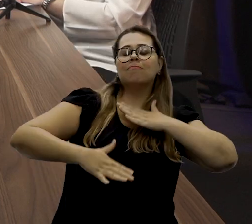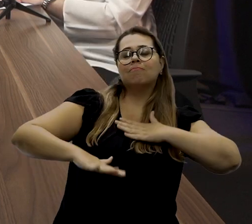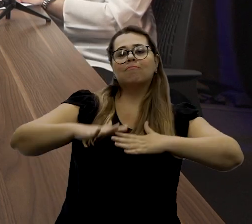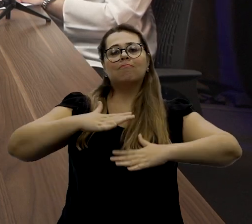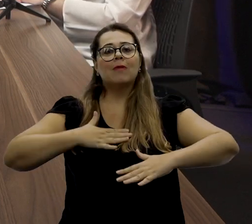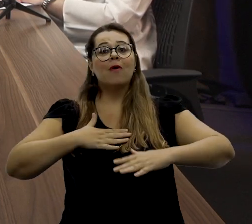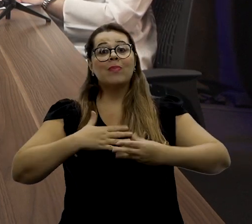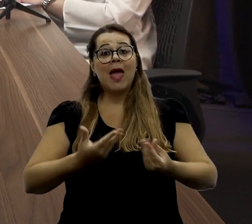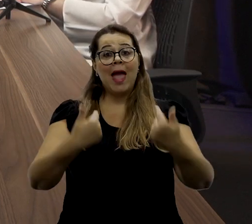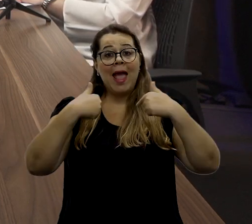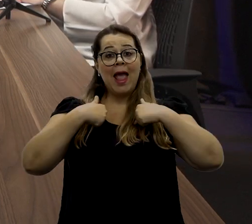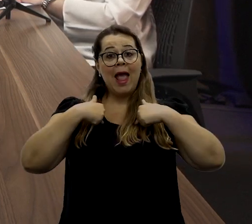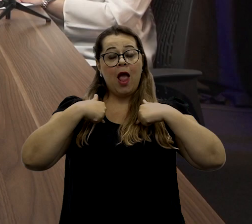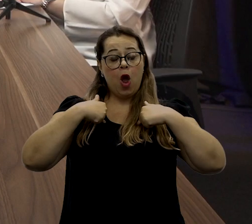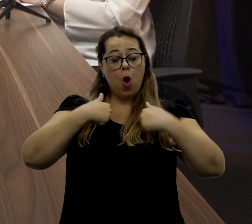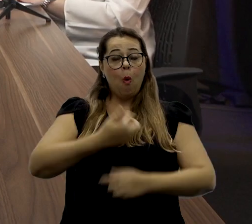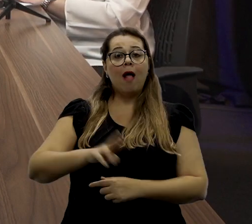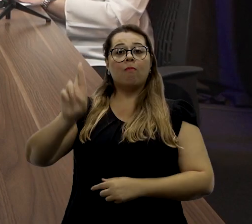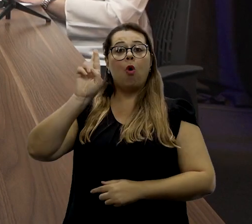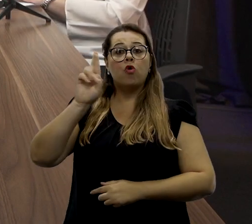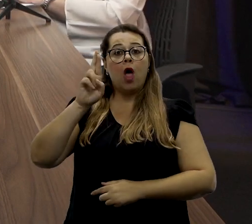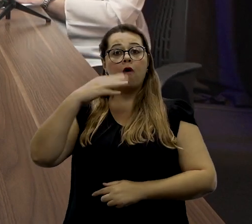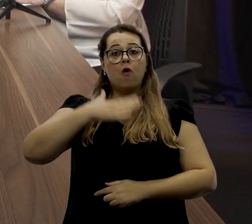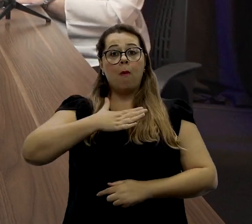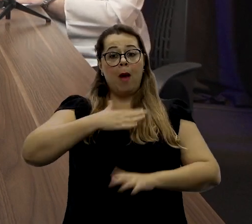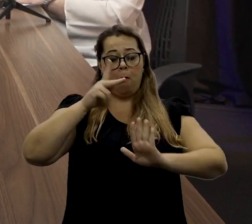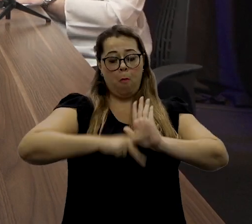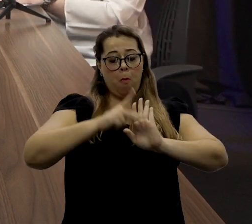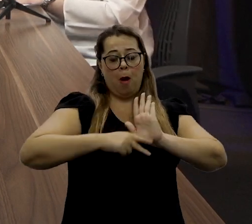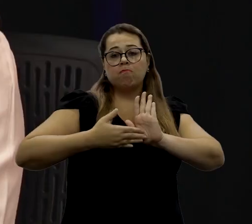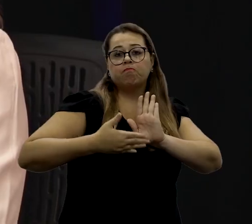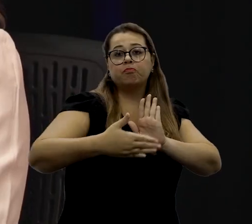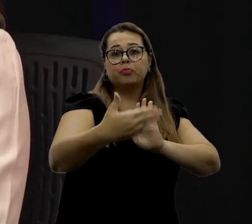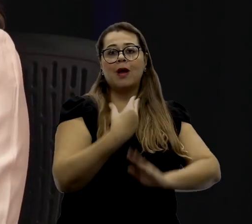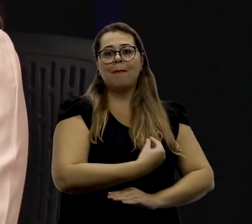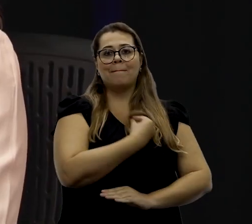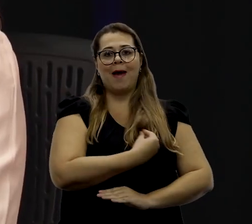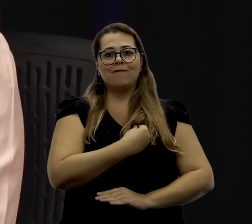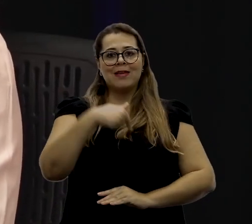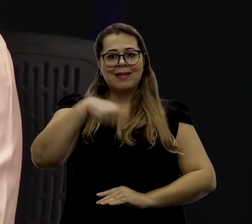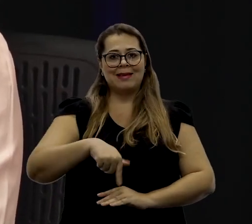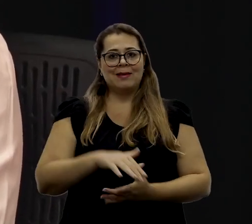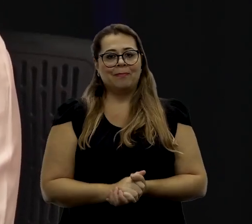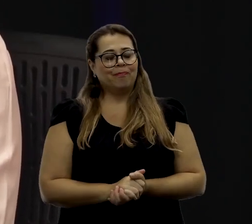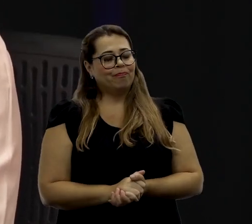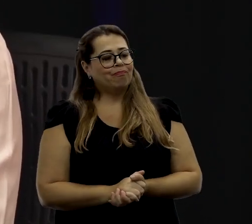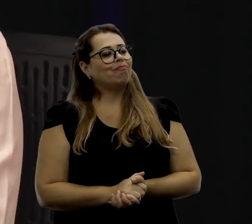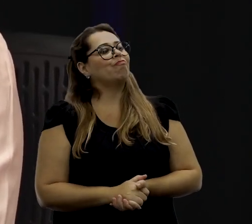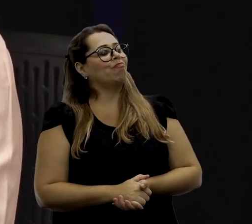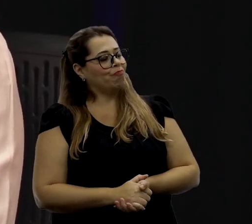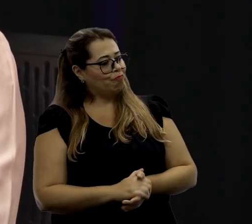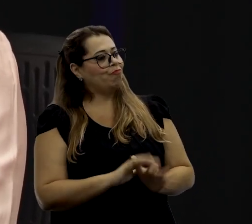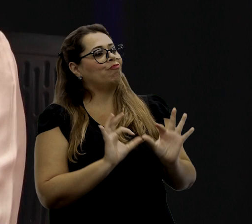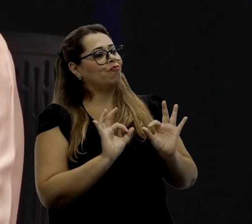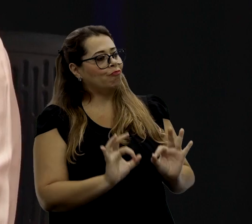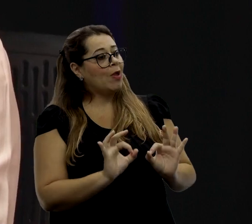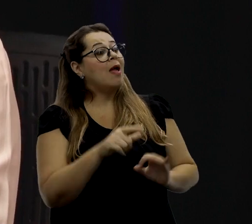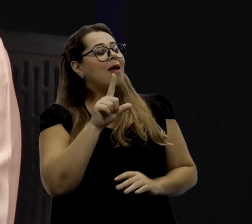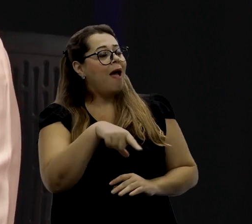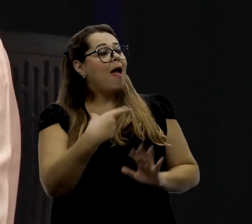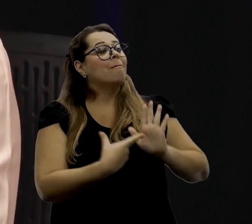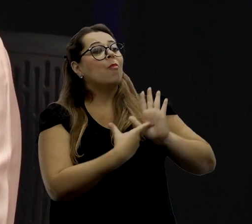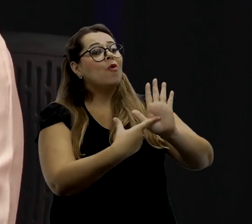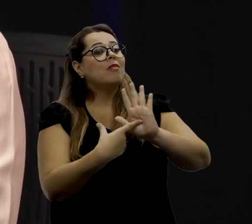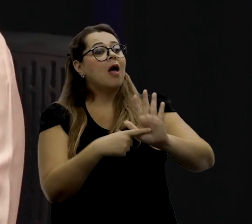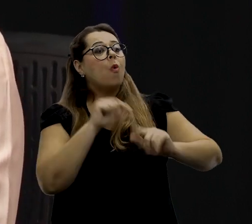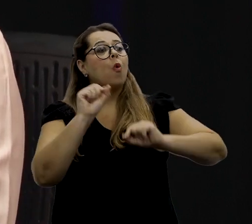único representante dos seus sonhos na Terra. É importante também, né, Marilene, a gente citar a questão das redes sociais, também como um